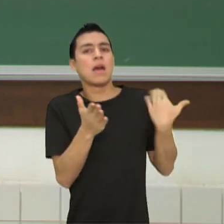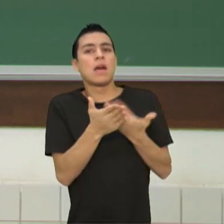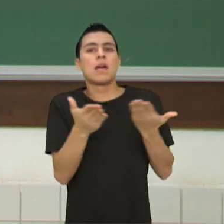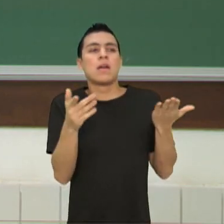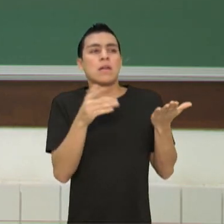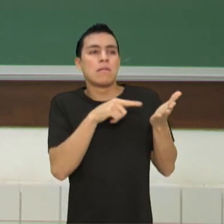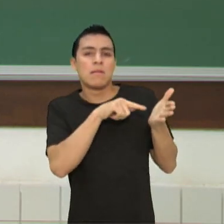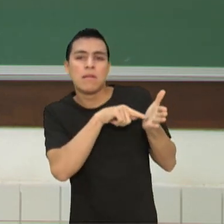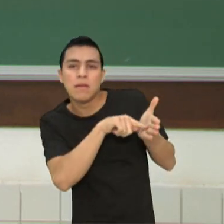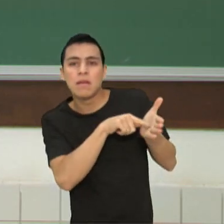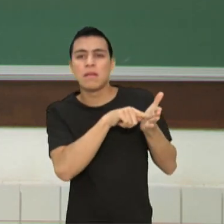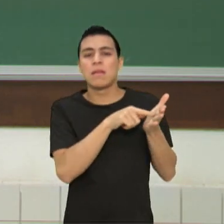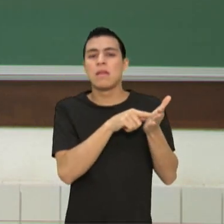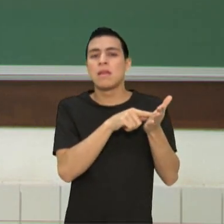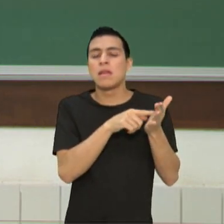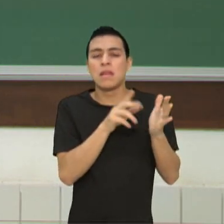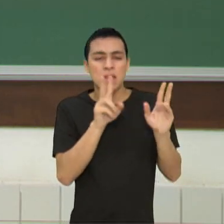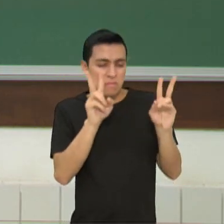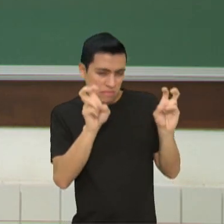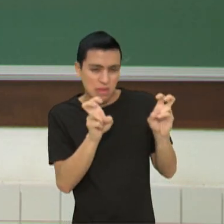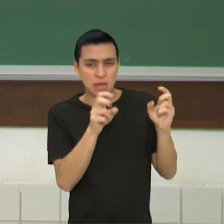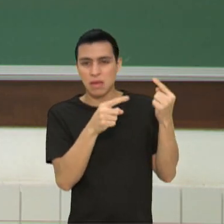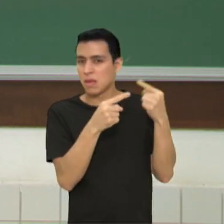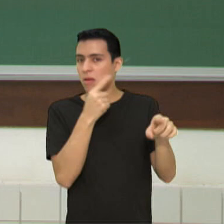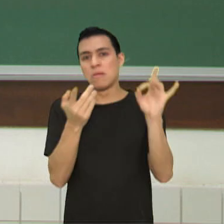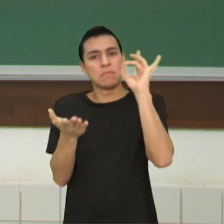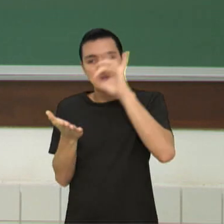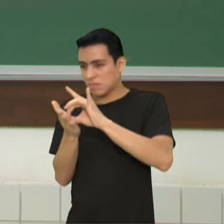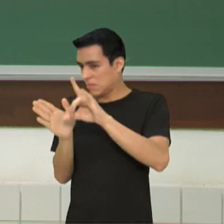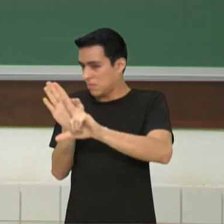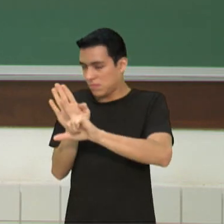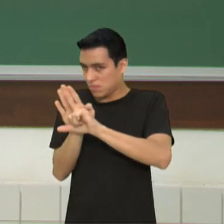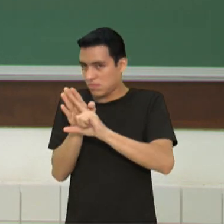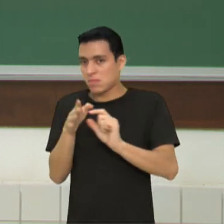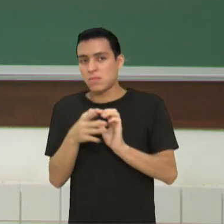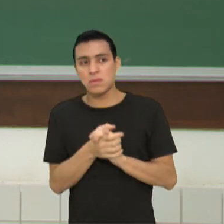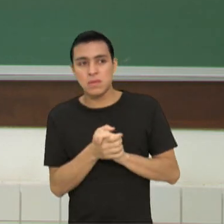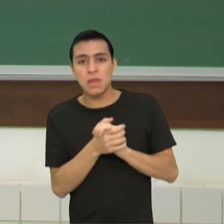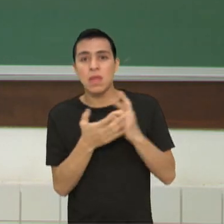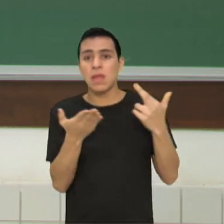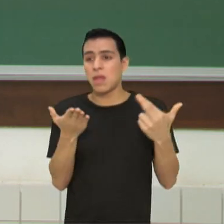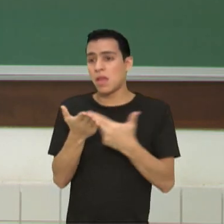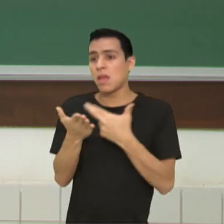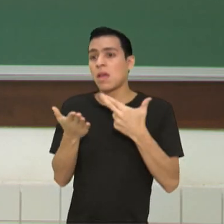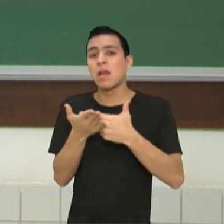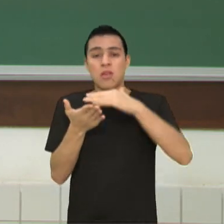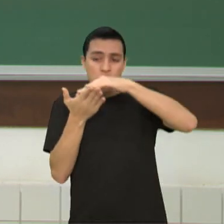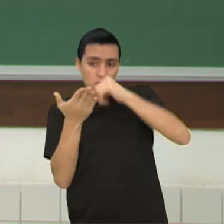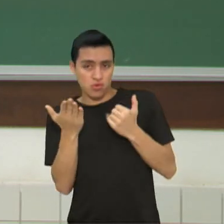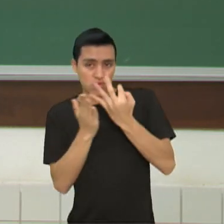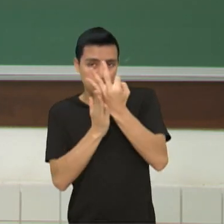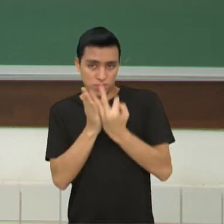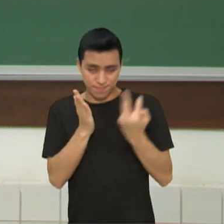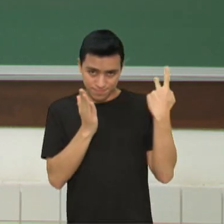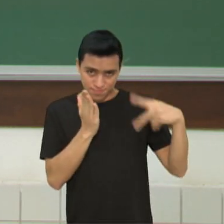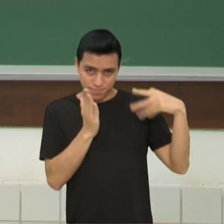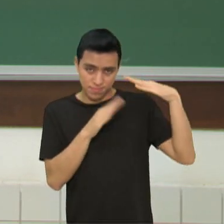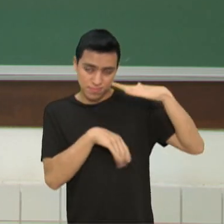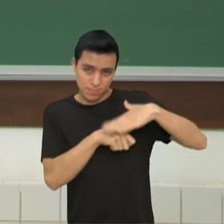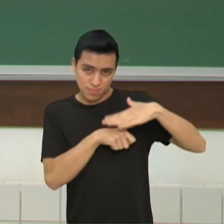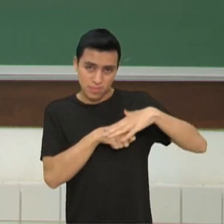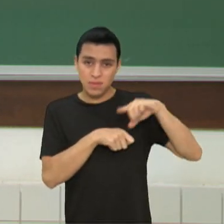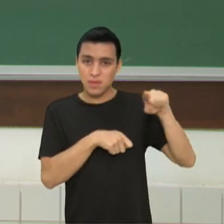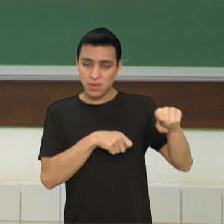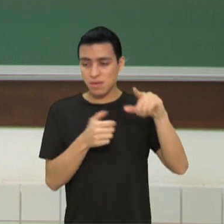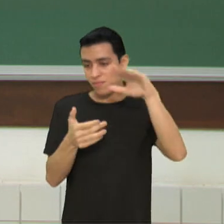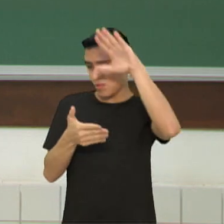fazendo algumas atividades médicas ilegais, pelo que se sabe. A revista excluiu o texto